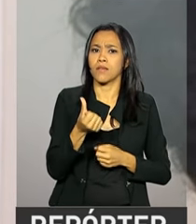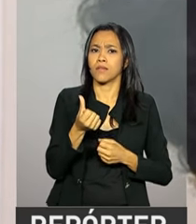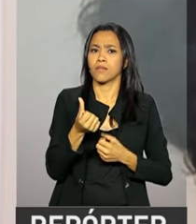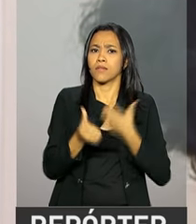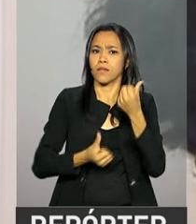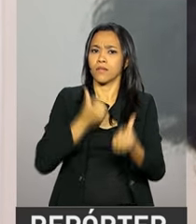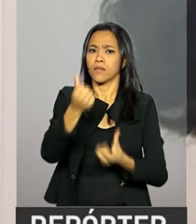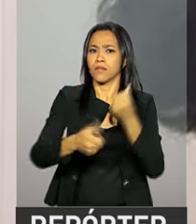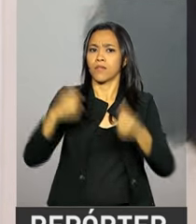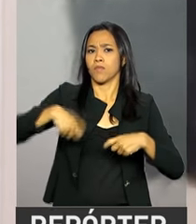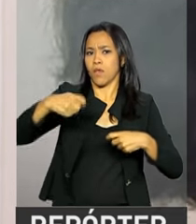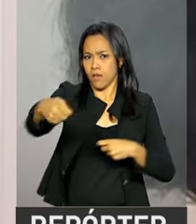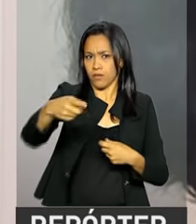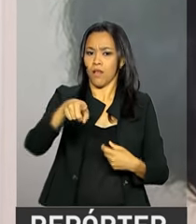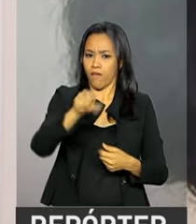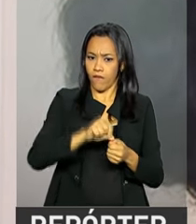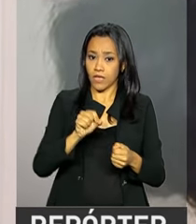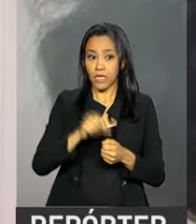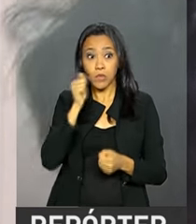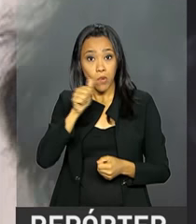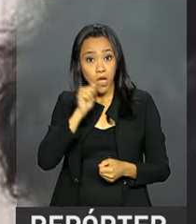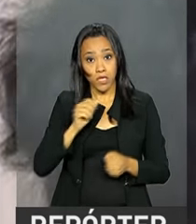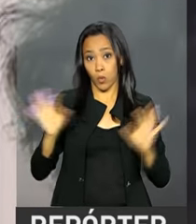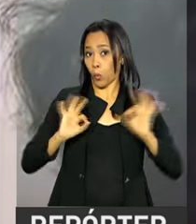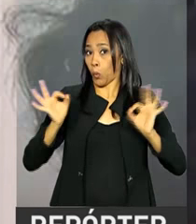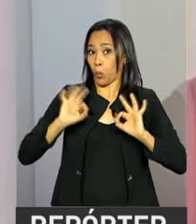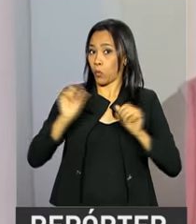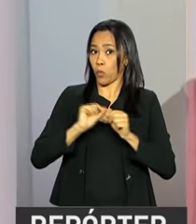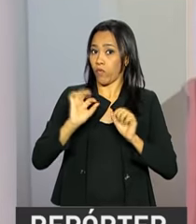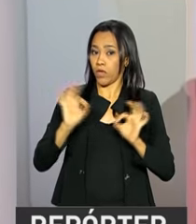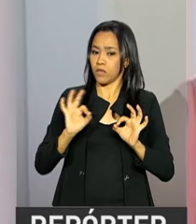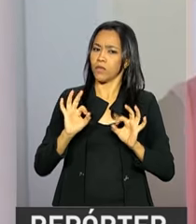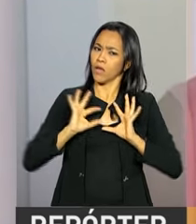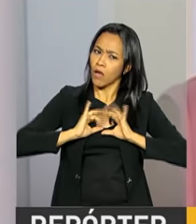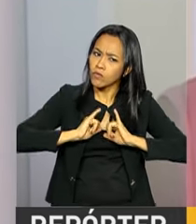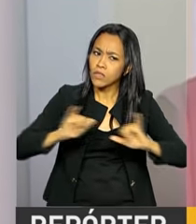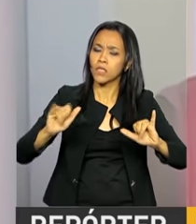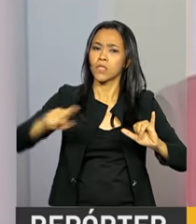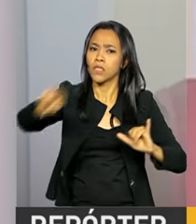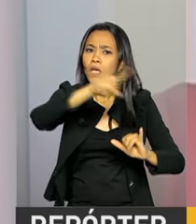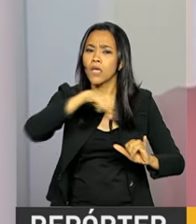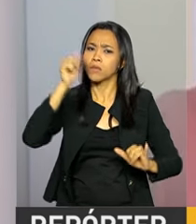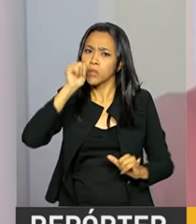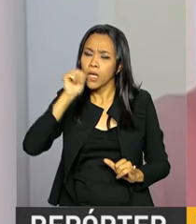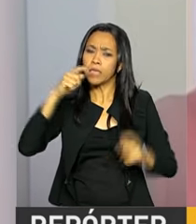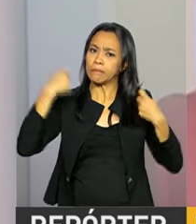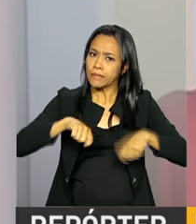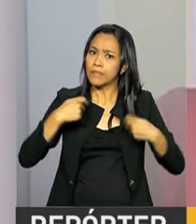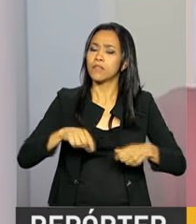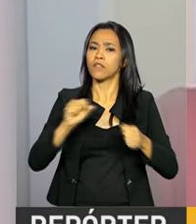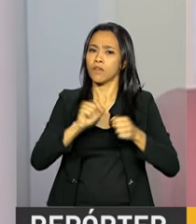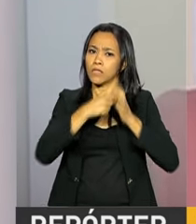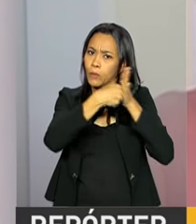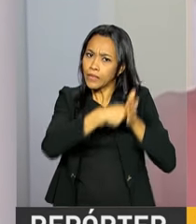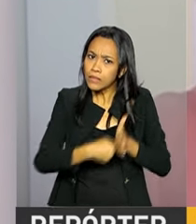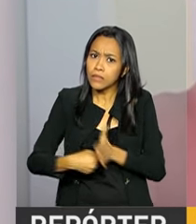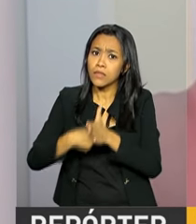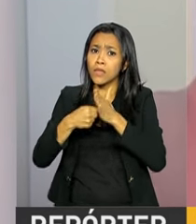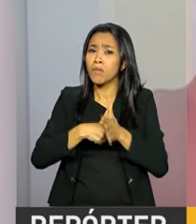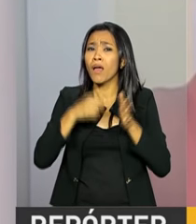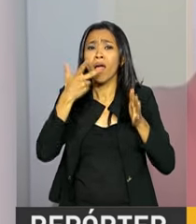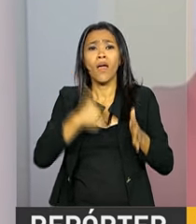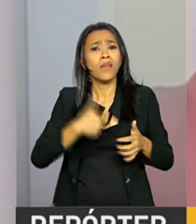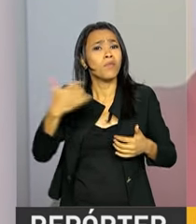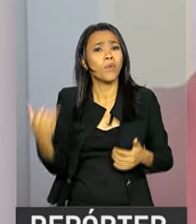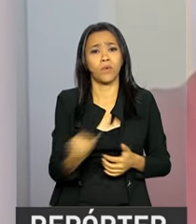manda um recado para as mulheres que não estão habituadas ao exame. Que todas as mulheres façam a mamografia, porque é um exame